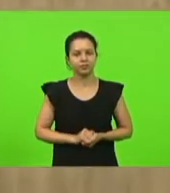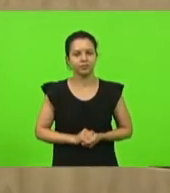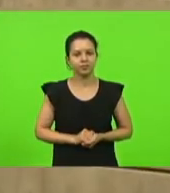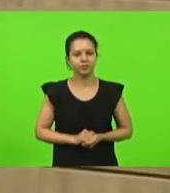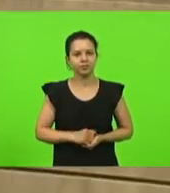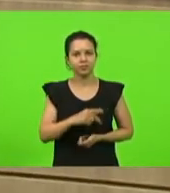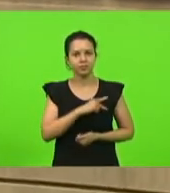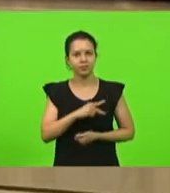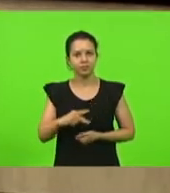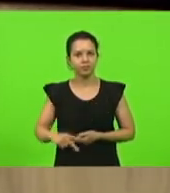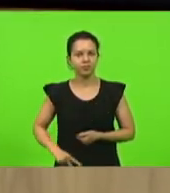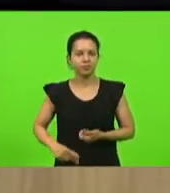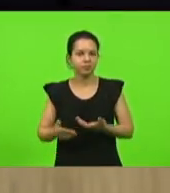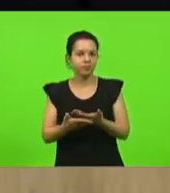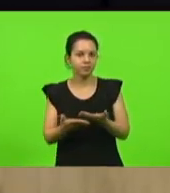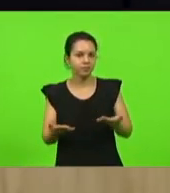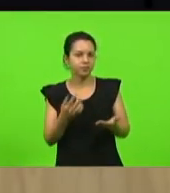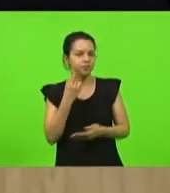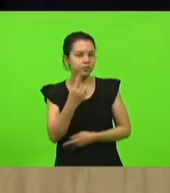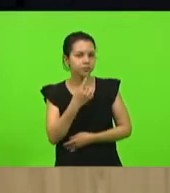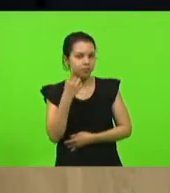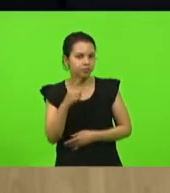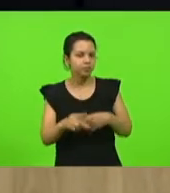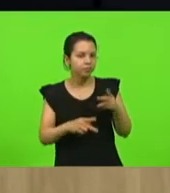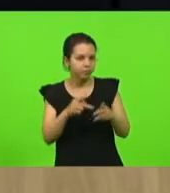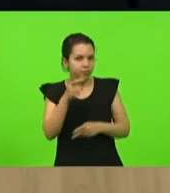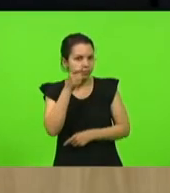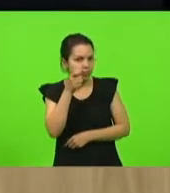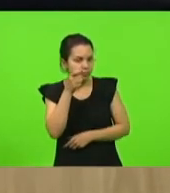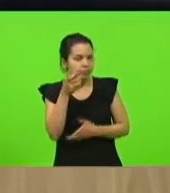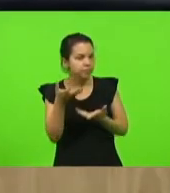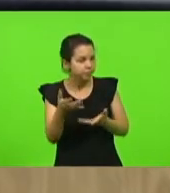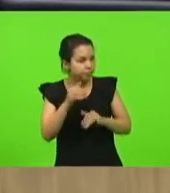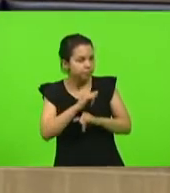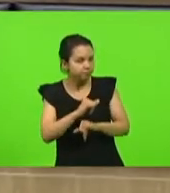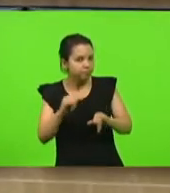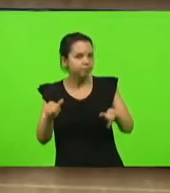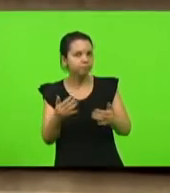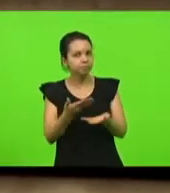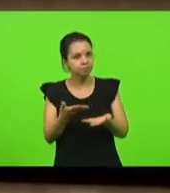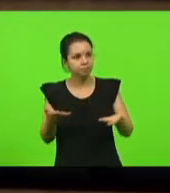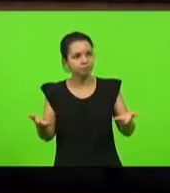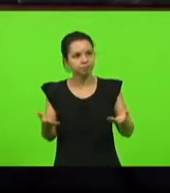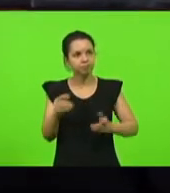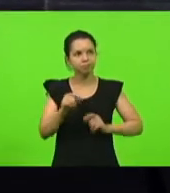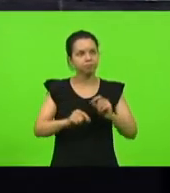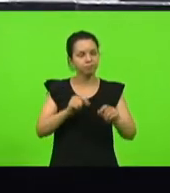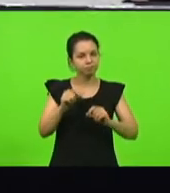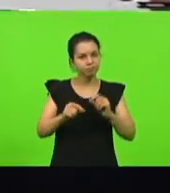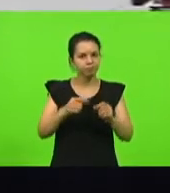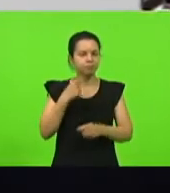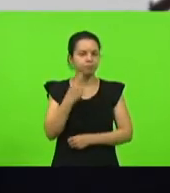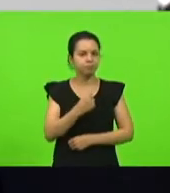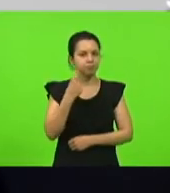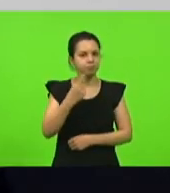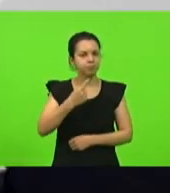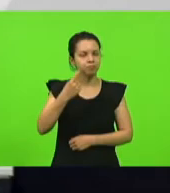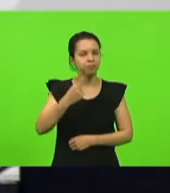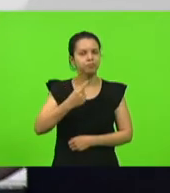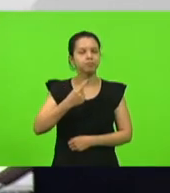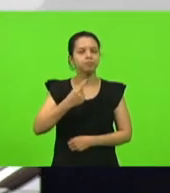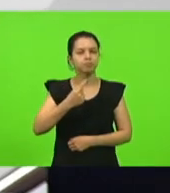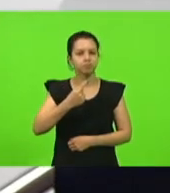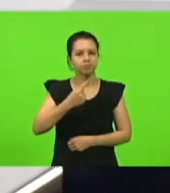senhores deputados, público que nos acompanha, eu gostaria de chamar a atenção, Vossas Excelências, deputado Maurício Scudillac também,